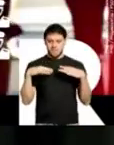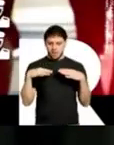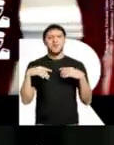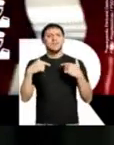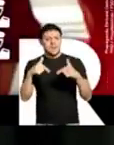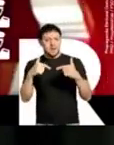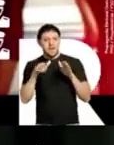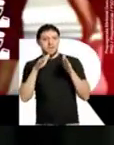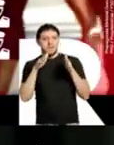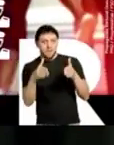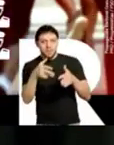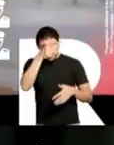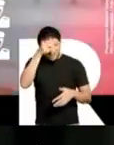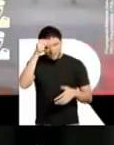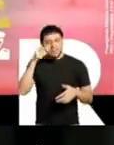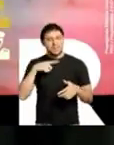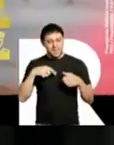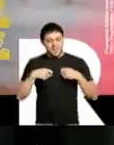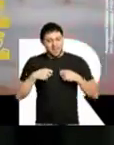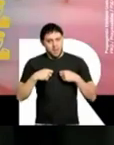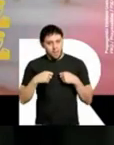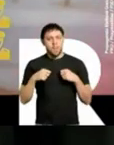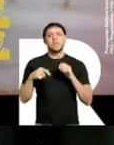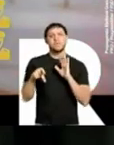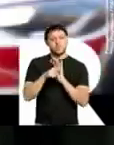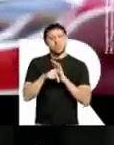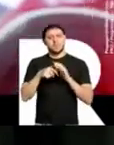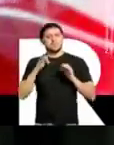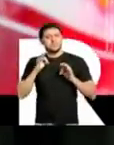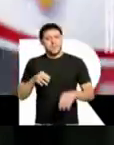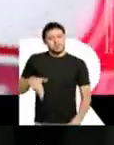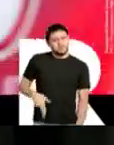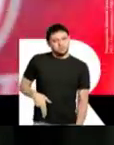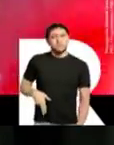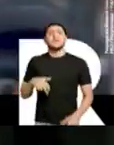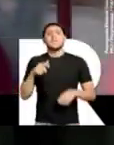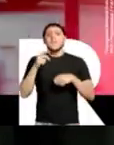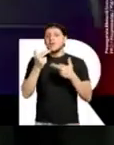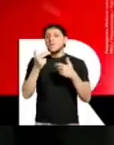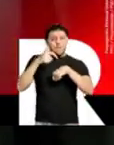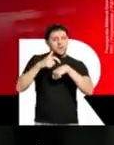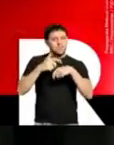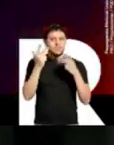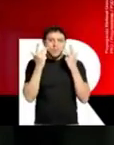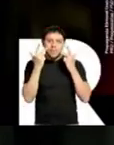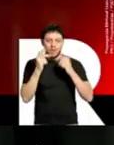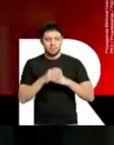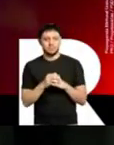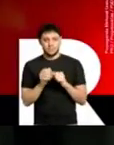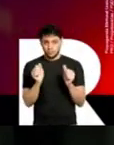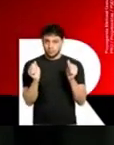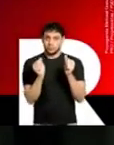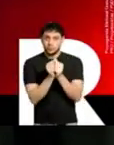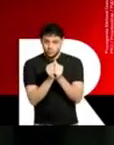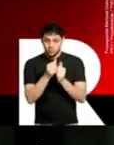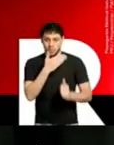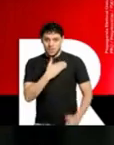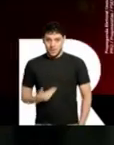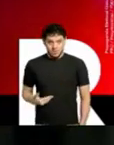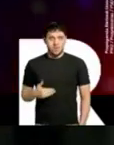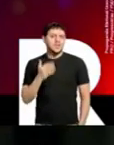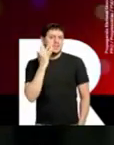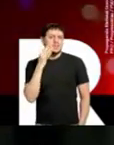folga, trabalha para a prefeitura, armado e fardado, como se estivesse no período normal. Junto com o governador